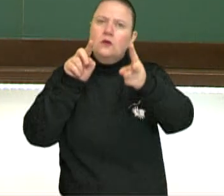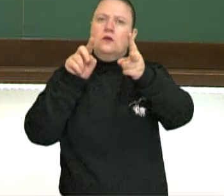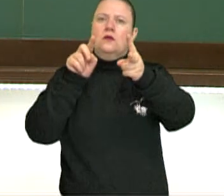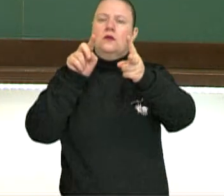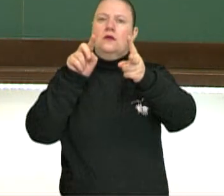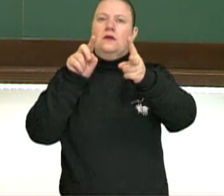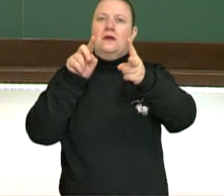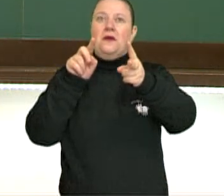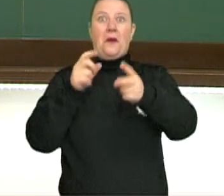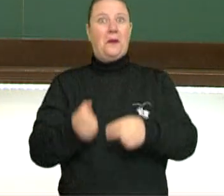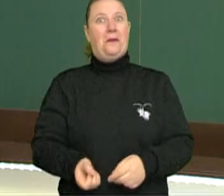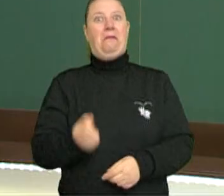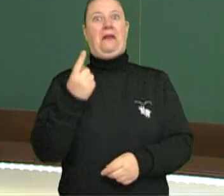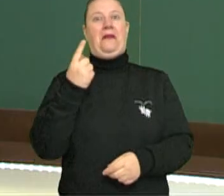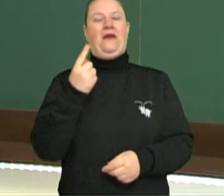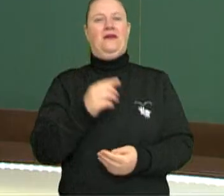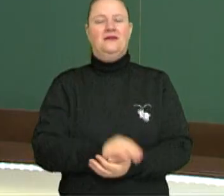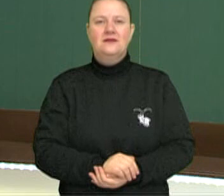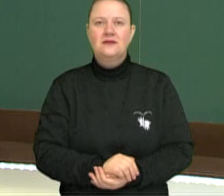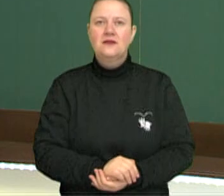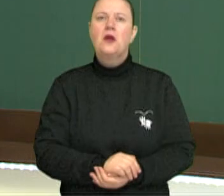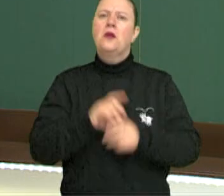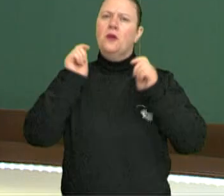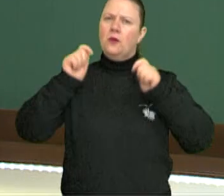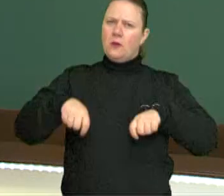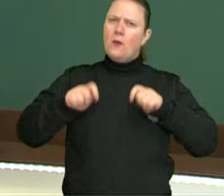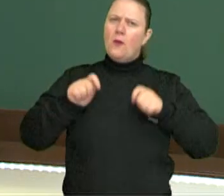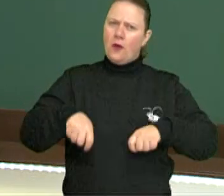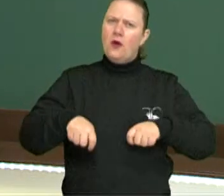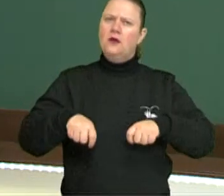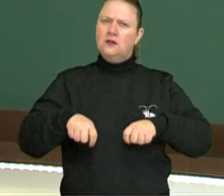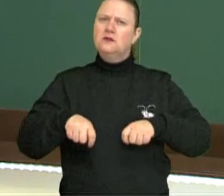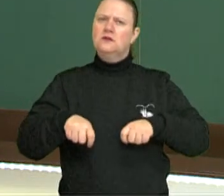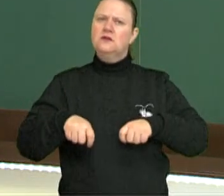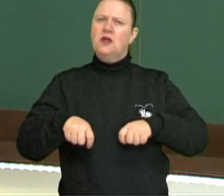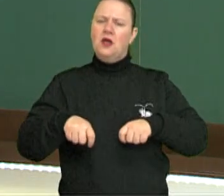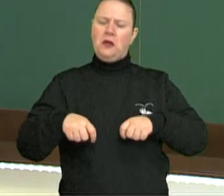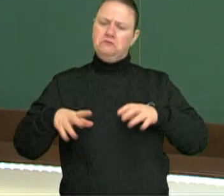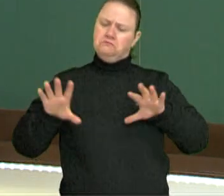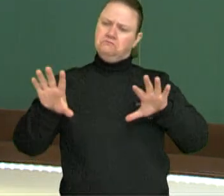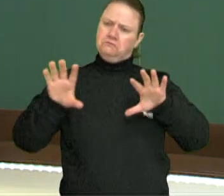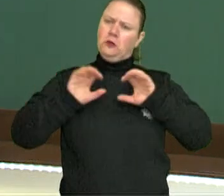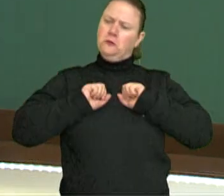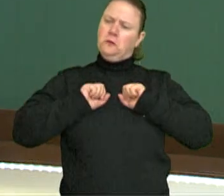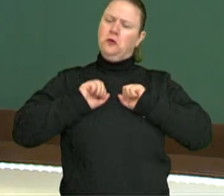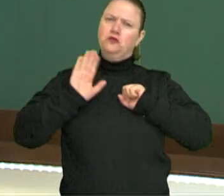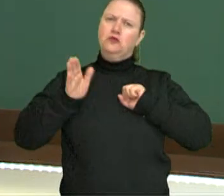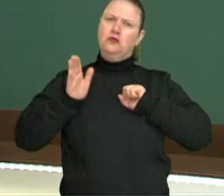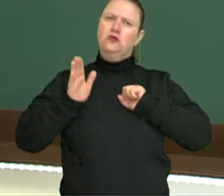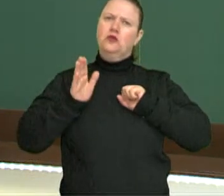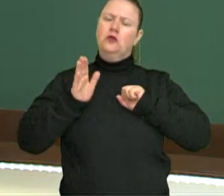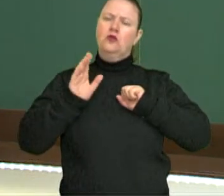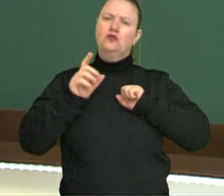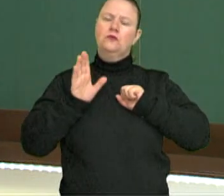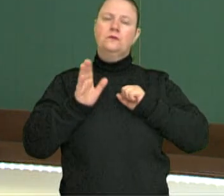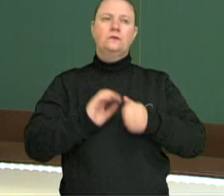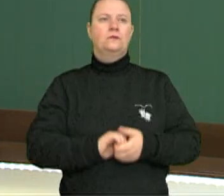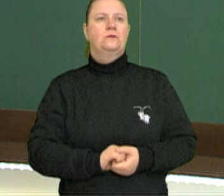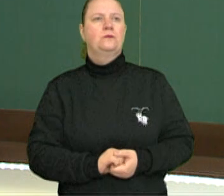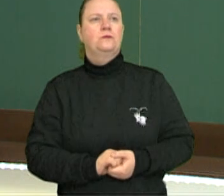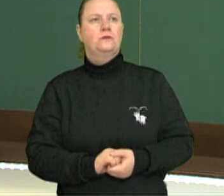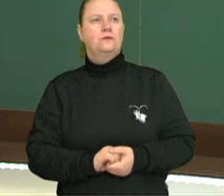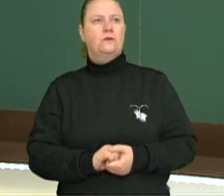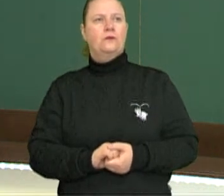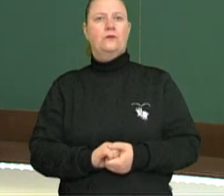doido, a força centrípeta ela pode assumir vários papéis, né? Nesse caso é a tangente, beleza?